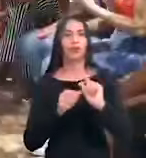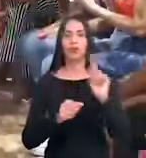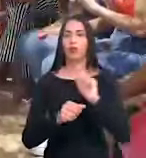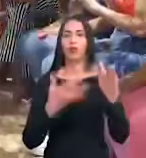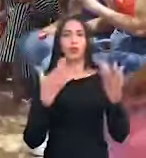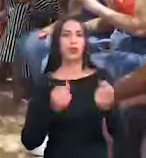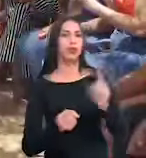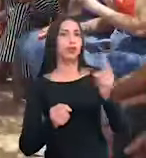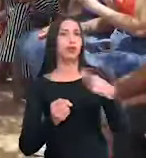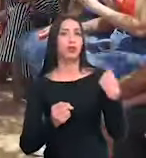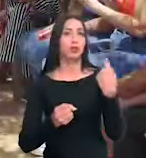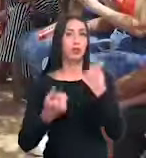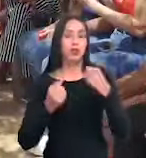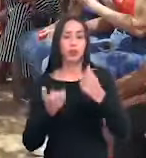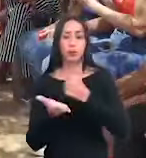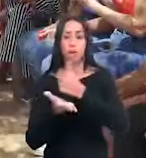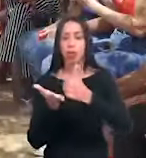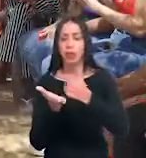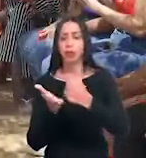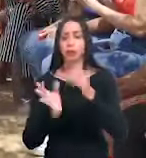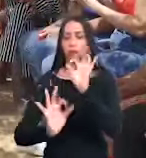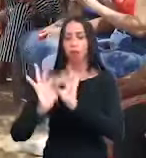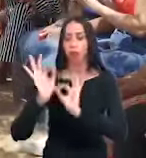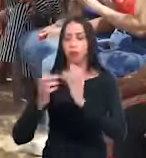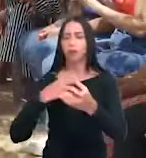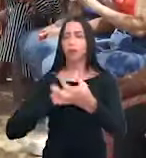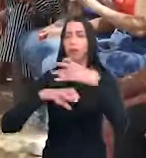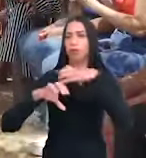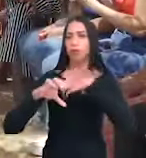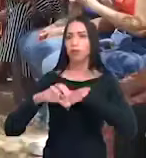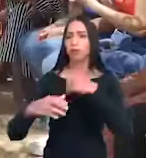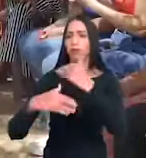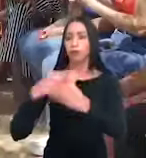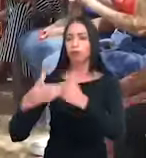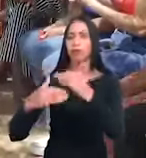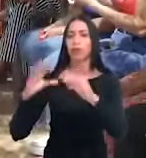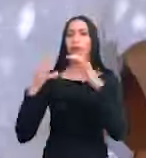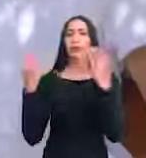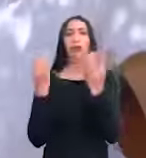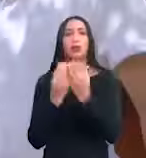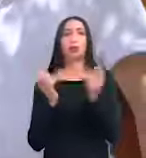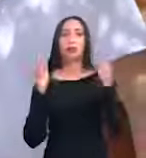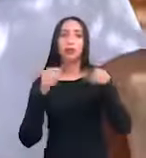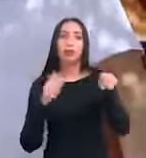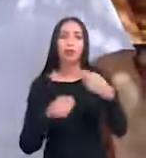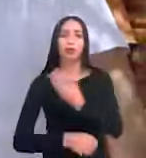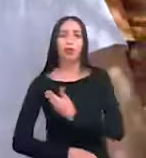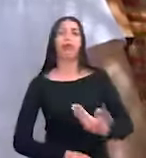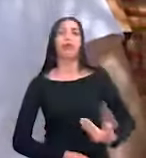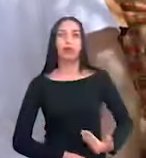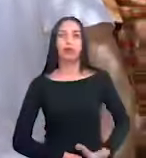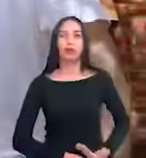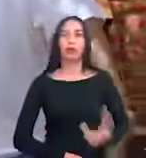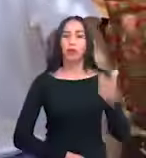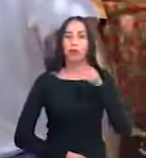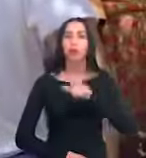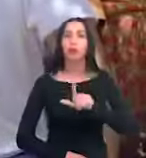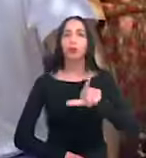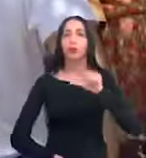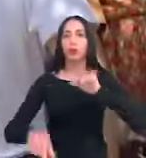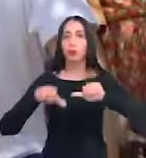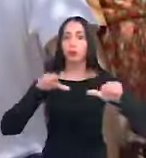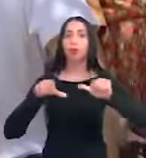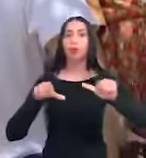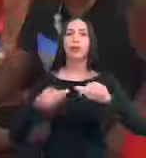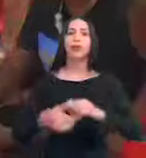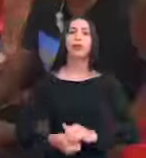gente não trabalha assim, a gente constrói bases, constrói afetividade com as comunidades. Eu espero que você, governador, continue